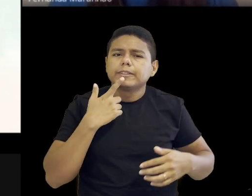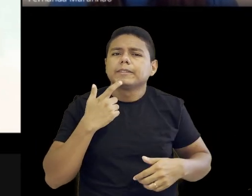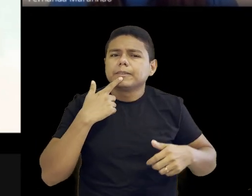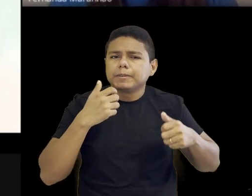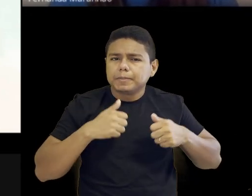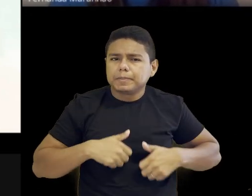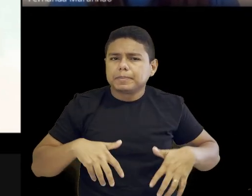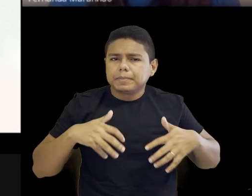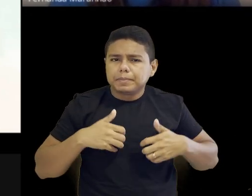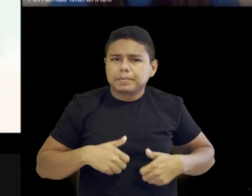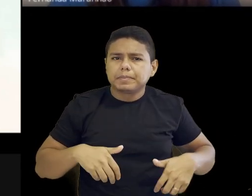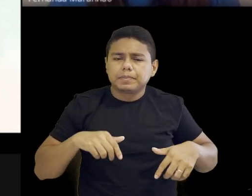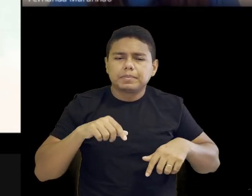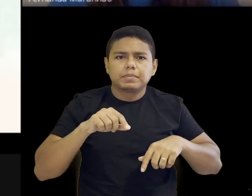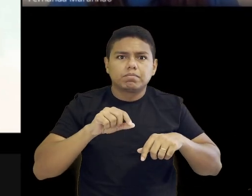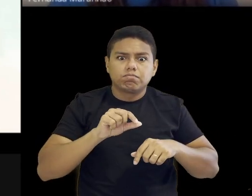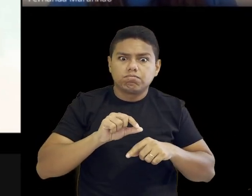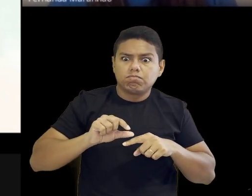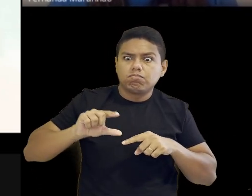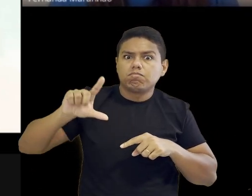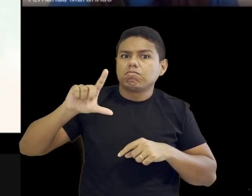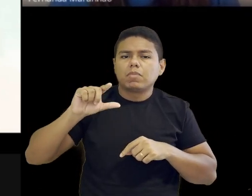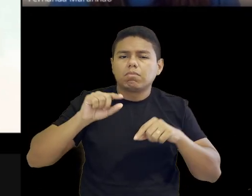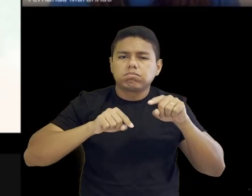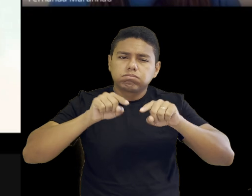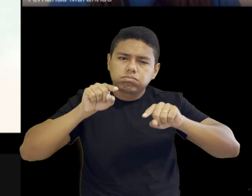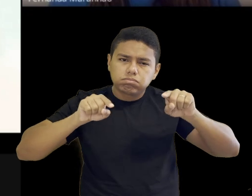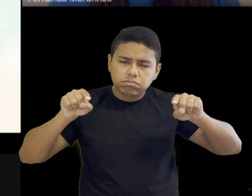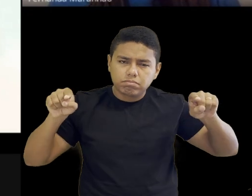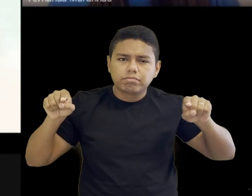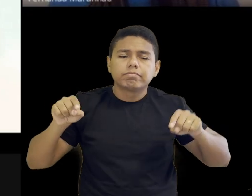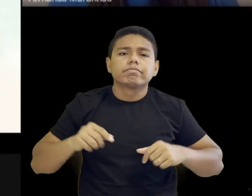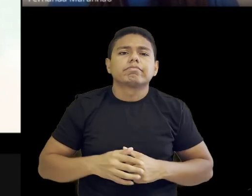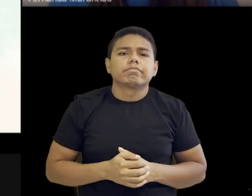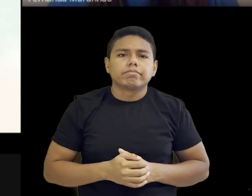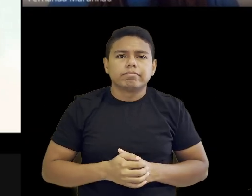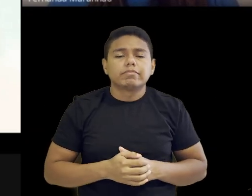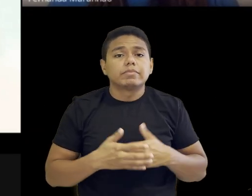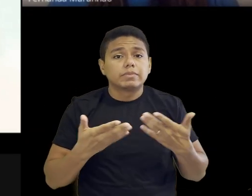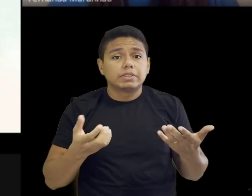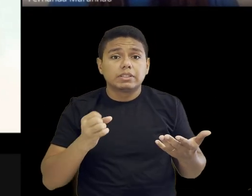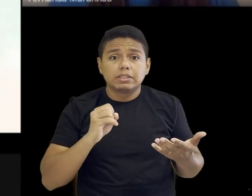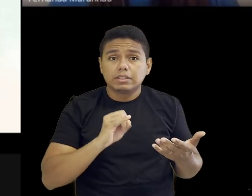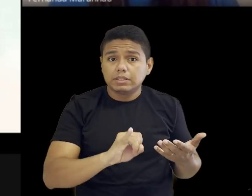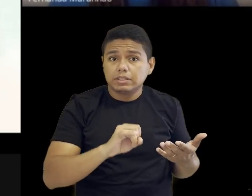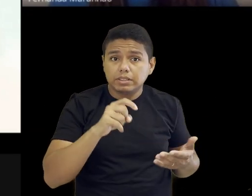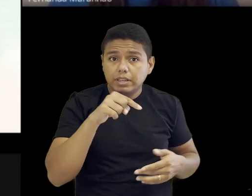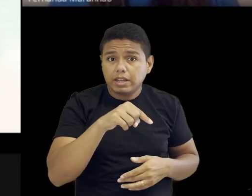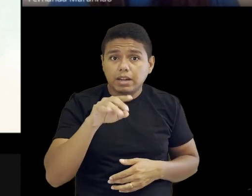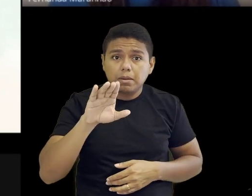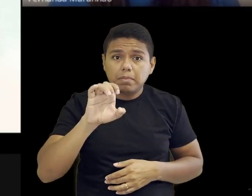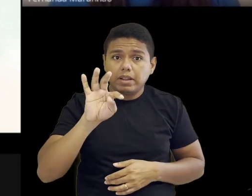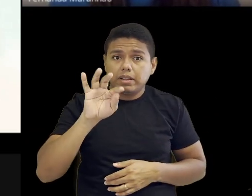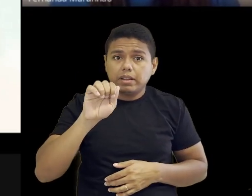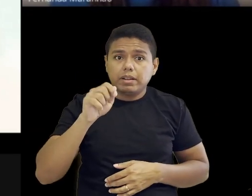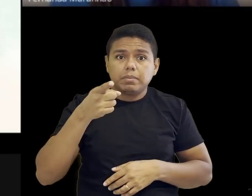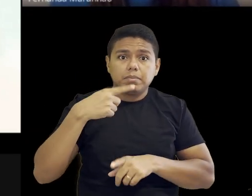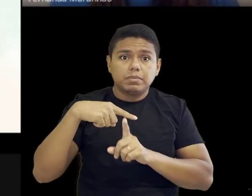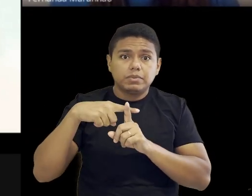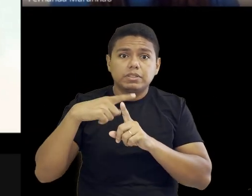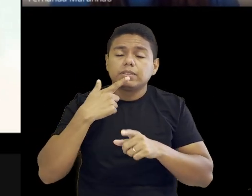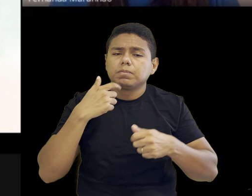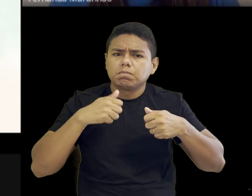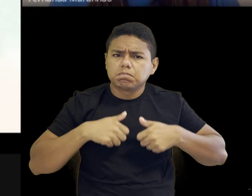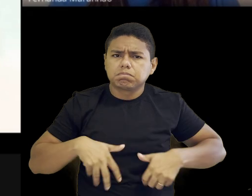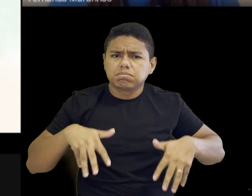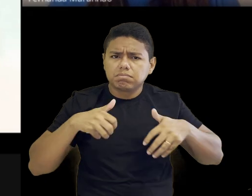abdominal pélvica na vigência de sangramento que tem intensidade variável. Paciente com beta positivo, que ainda não tem ultrassonografia e apresenta dor